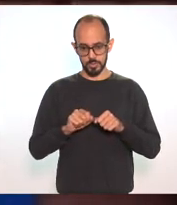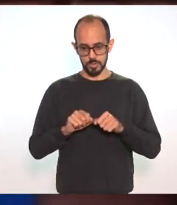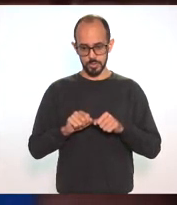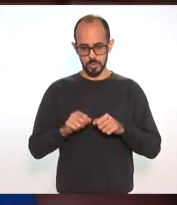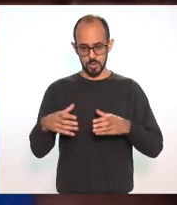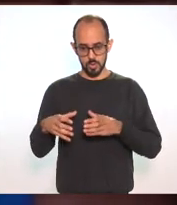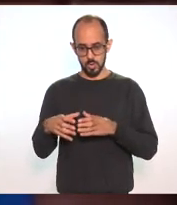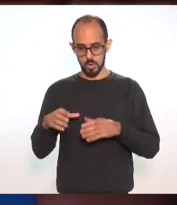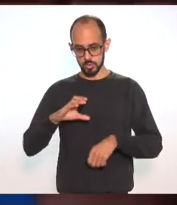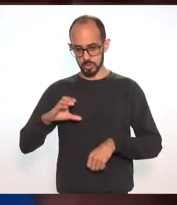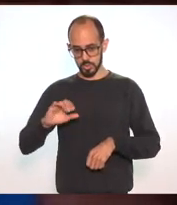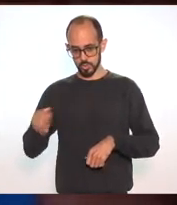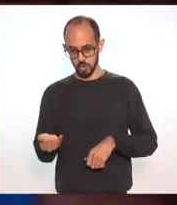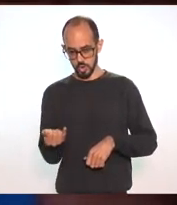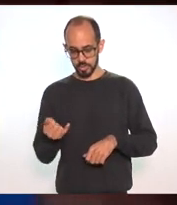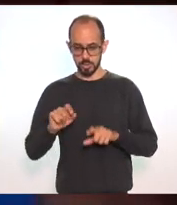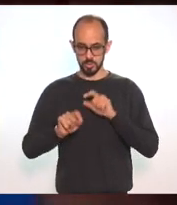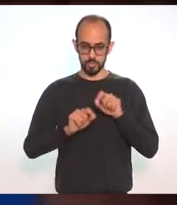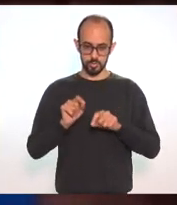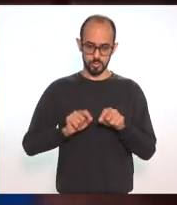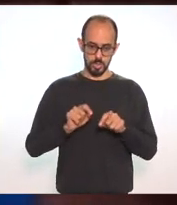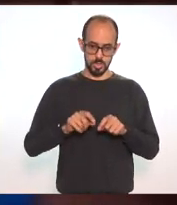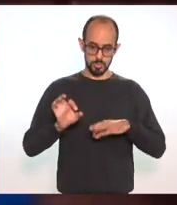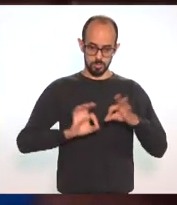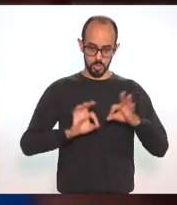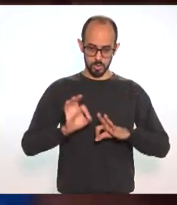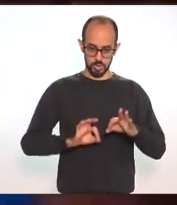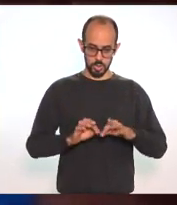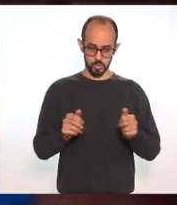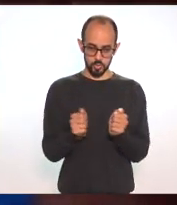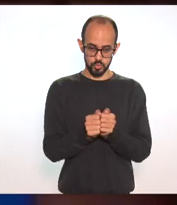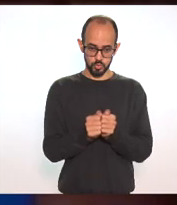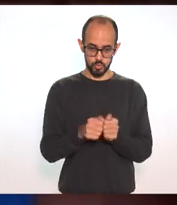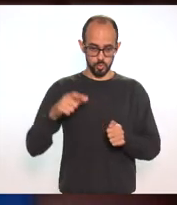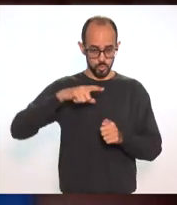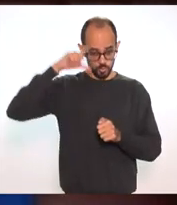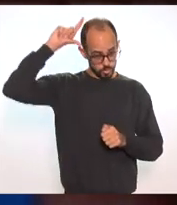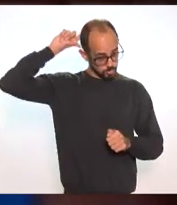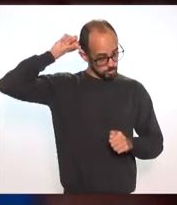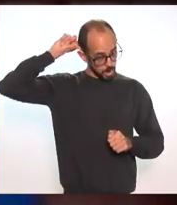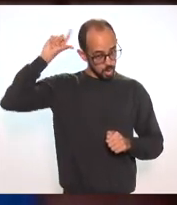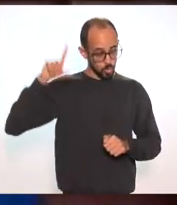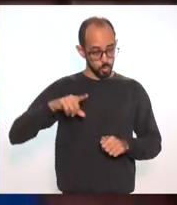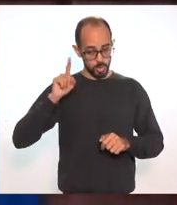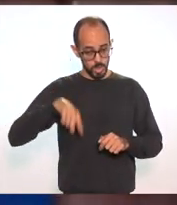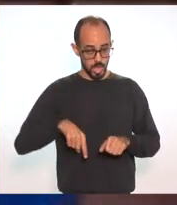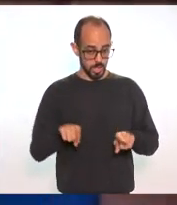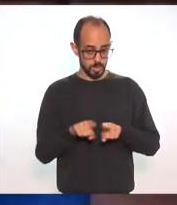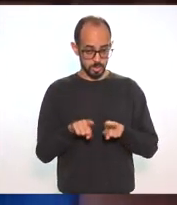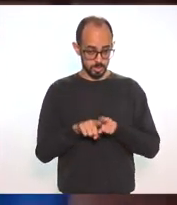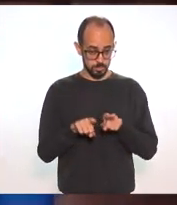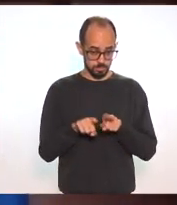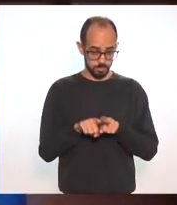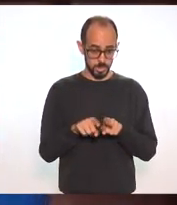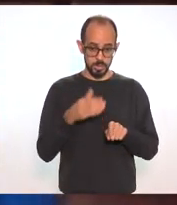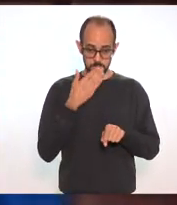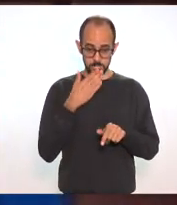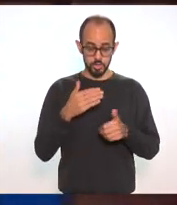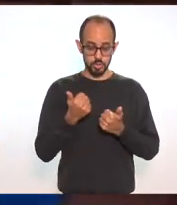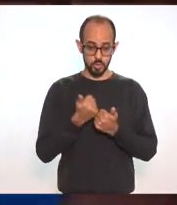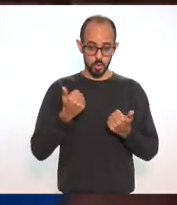Constituição e Justiça, de que esse projeto em coautoria com o deputado Luiz Paulo, e que também houve um pedido de